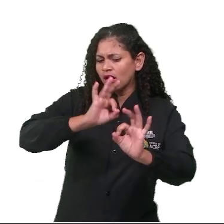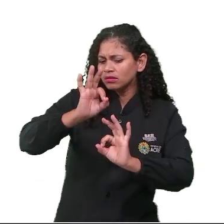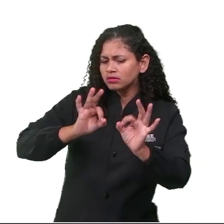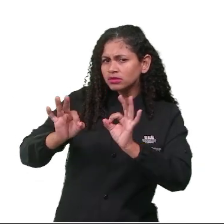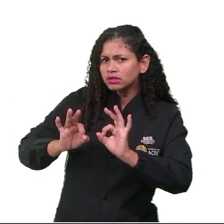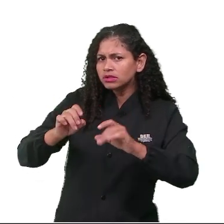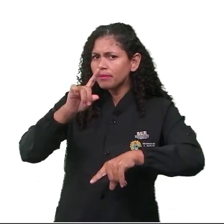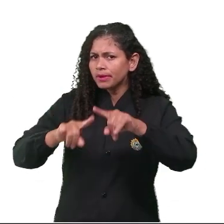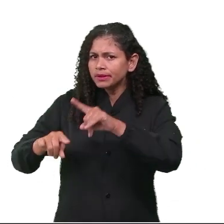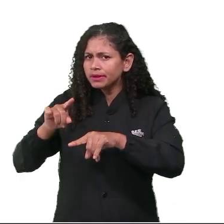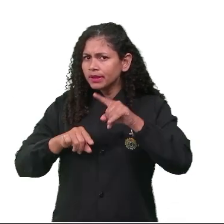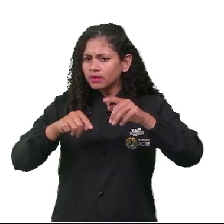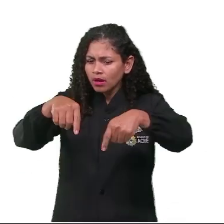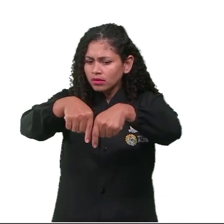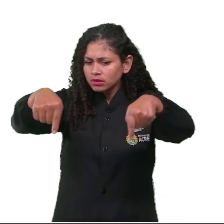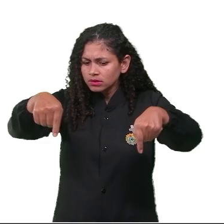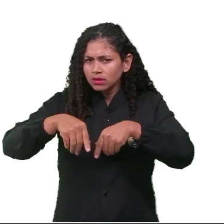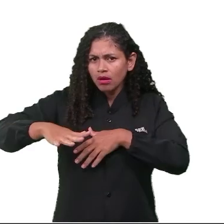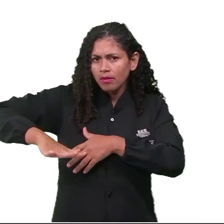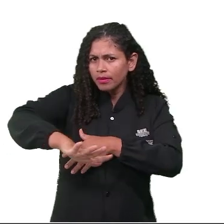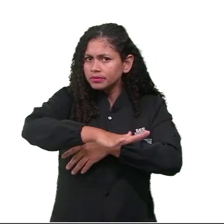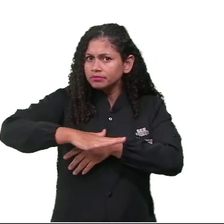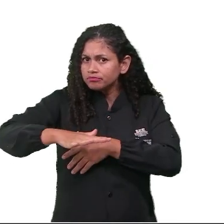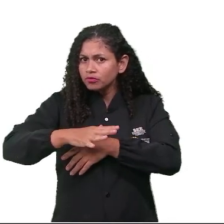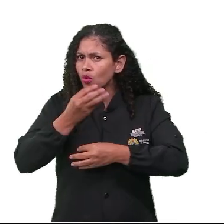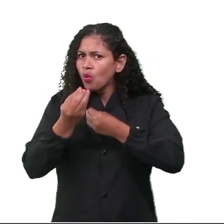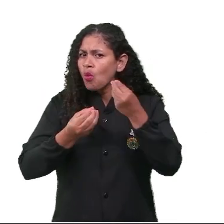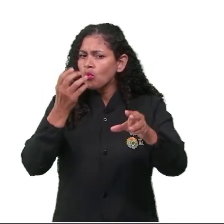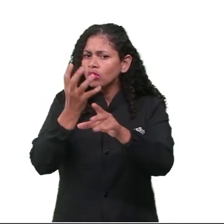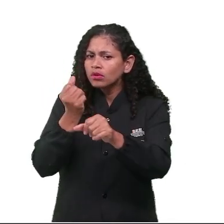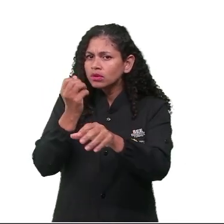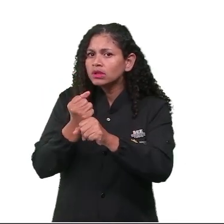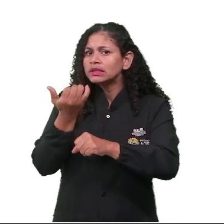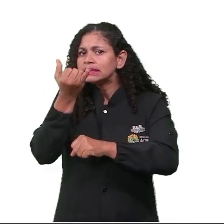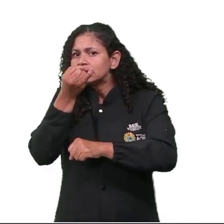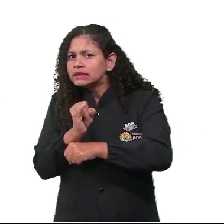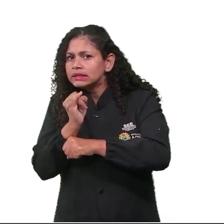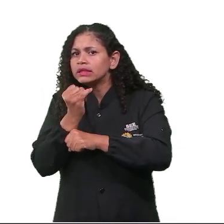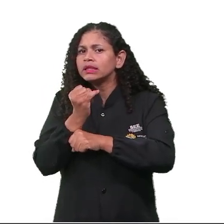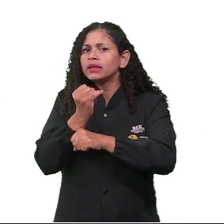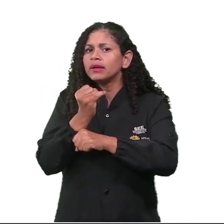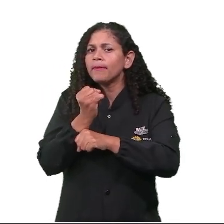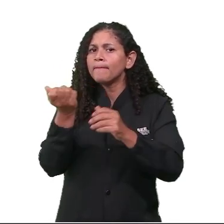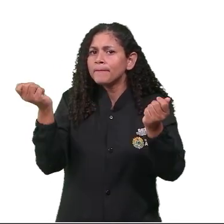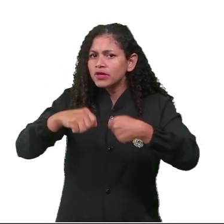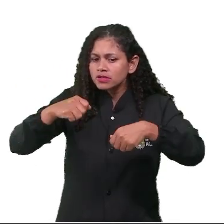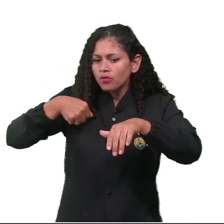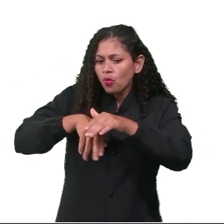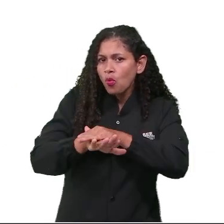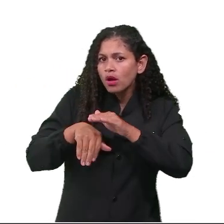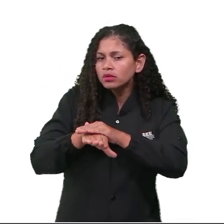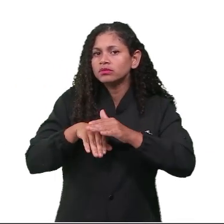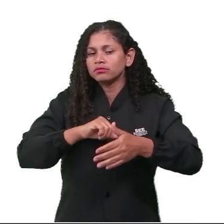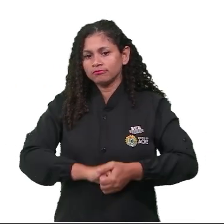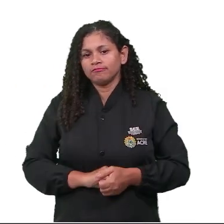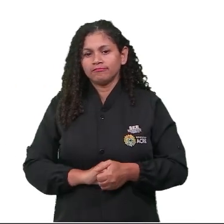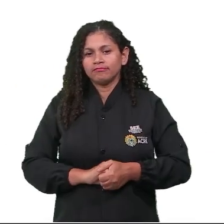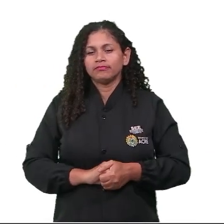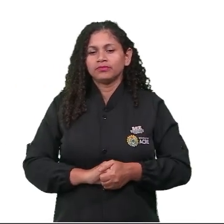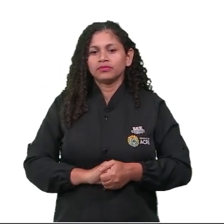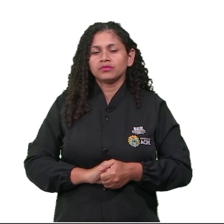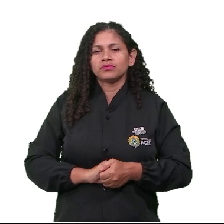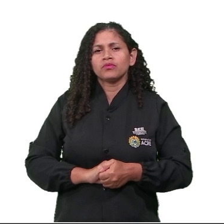espaço? Como calcularam se tudo caberia? Qual a importância de saber o espaço interno